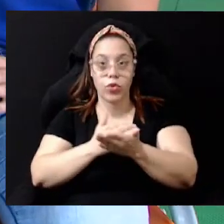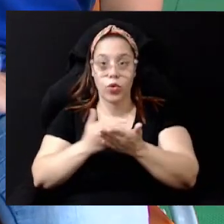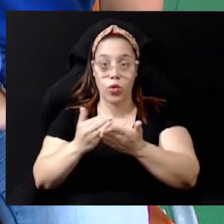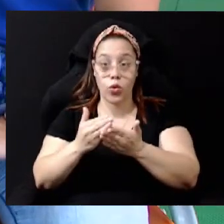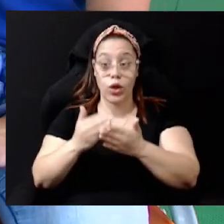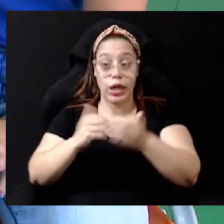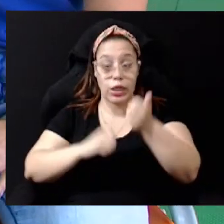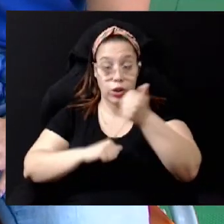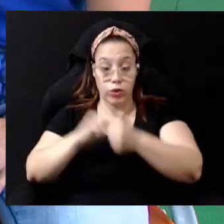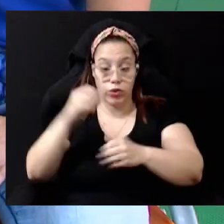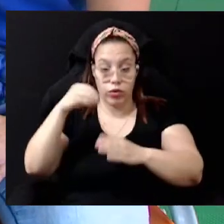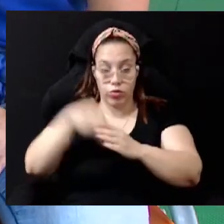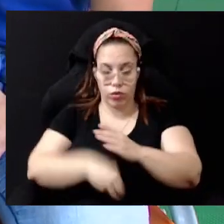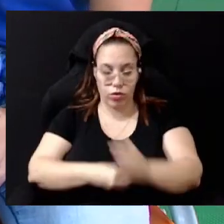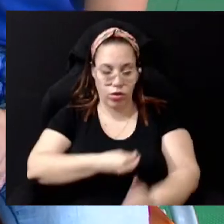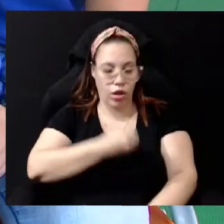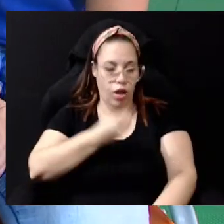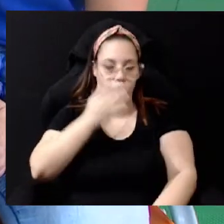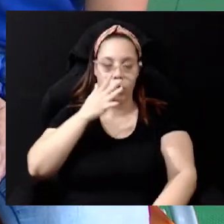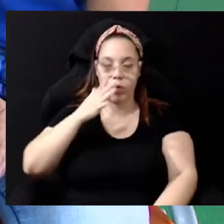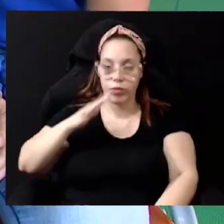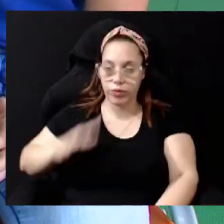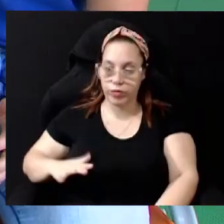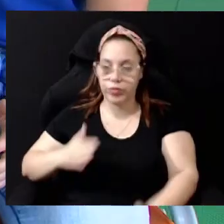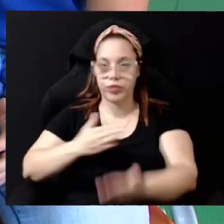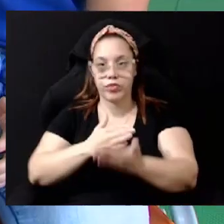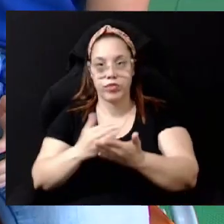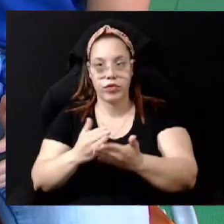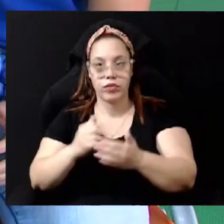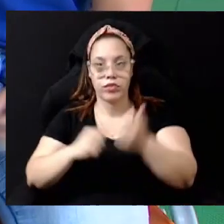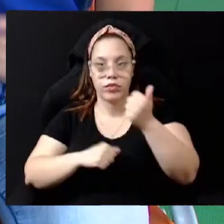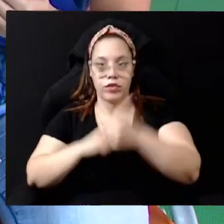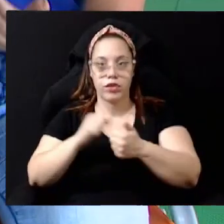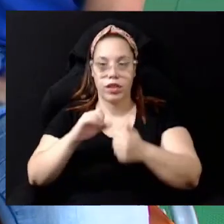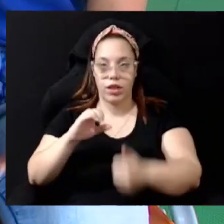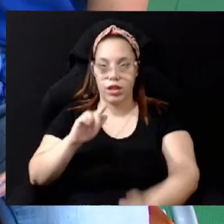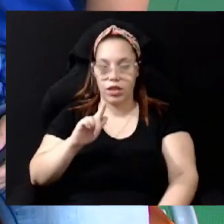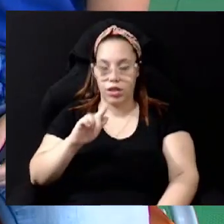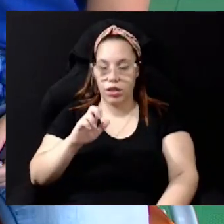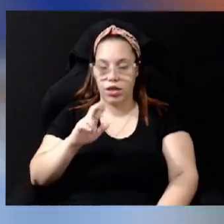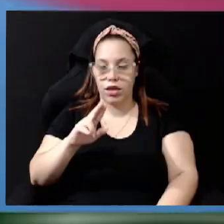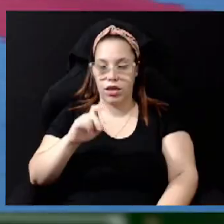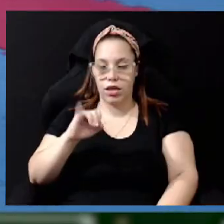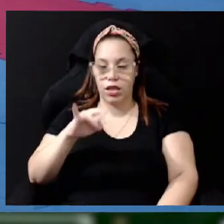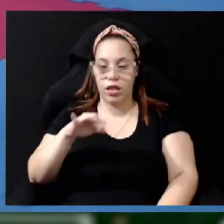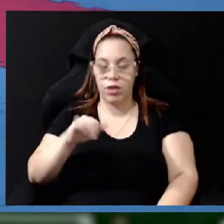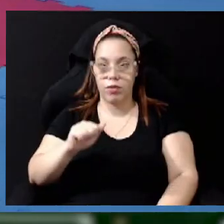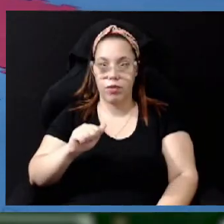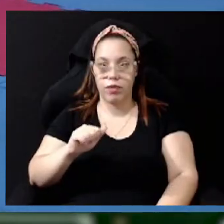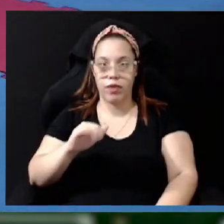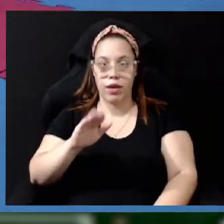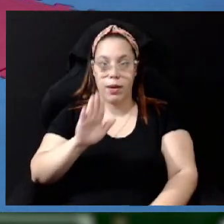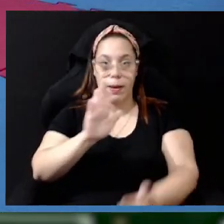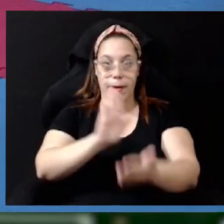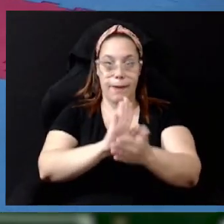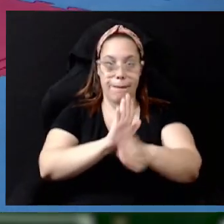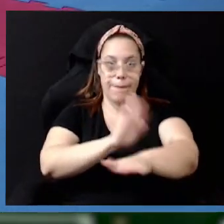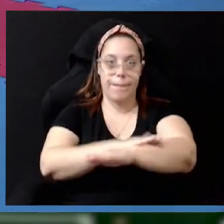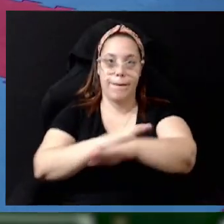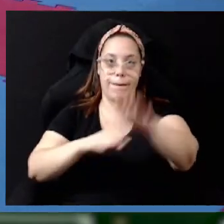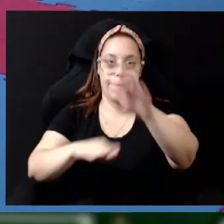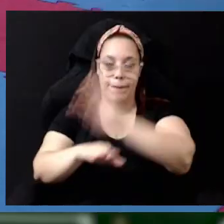o início do esporte dentro da vida da criança. Então a gente começa com atividades de queimada, atividades como